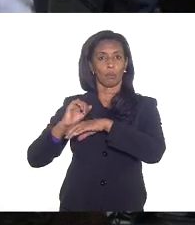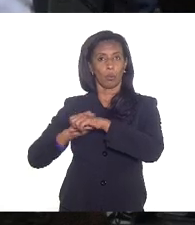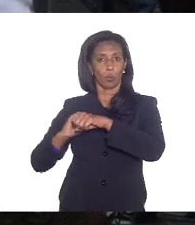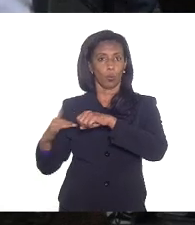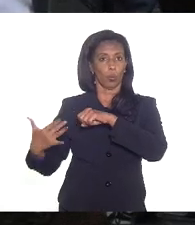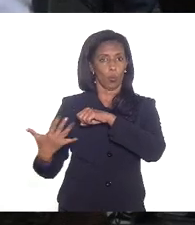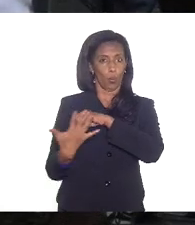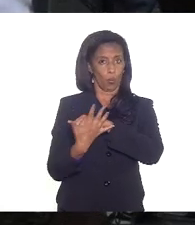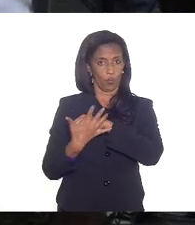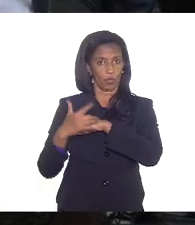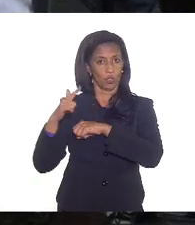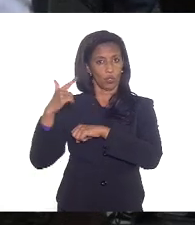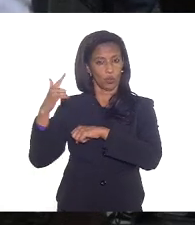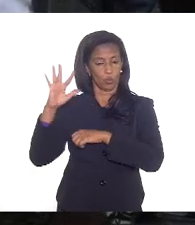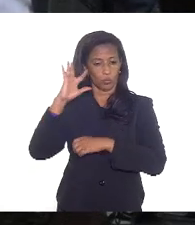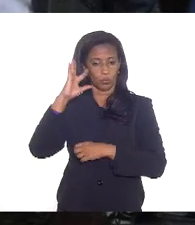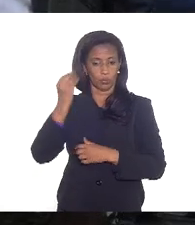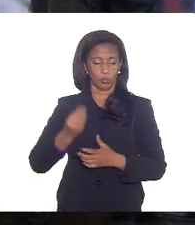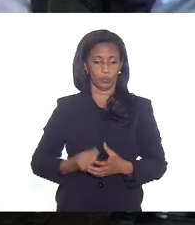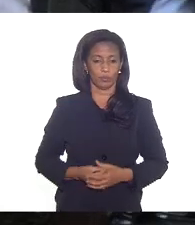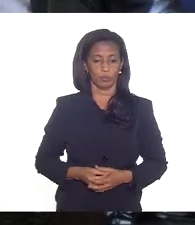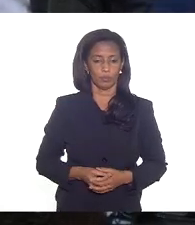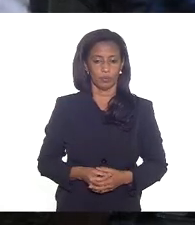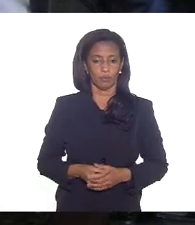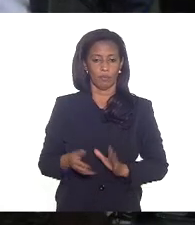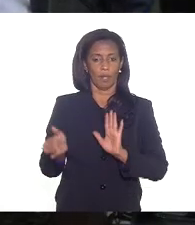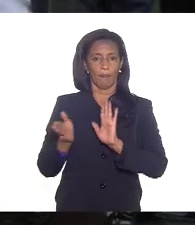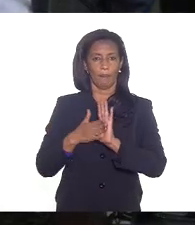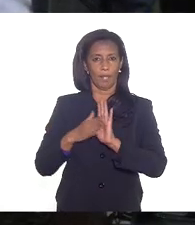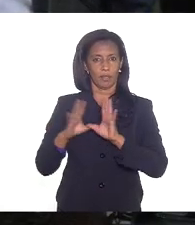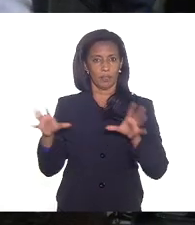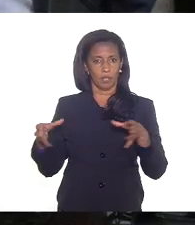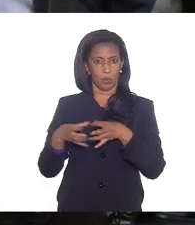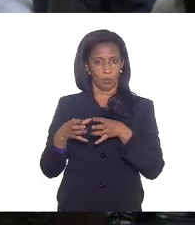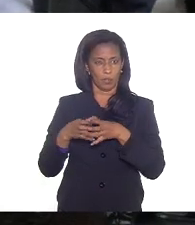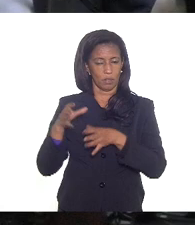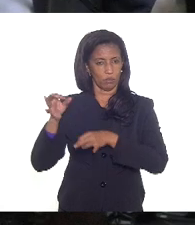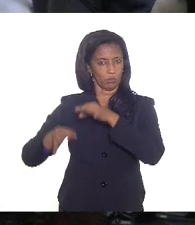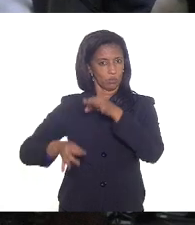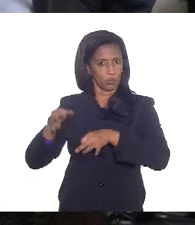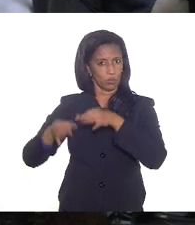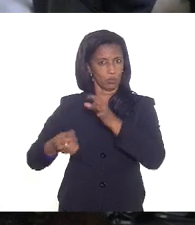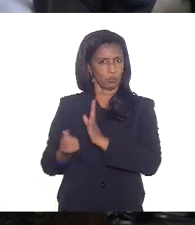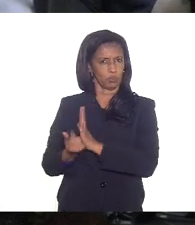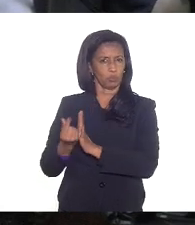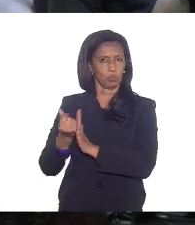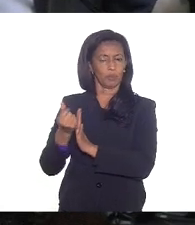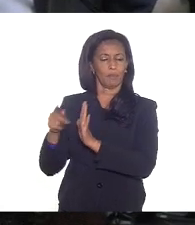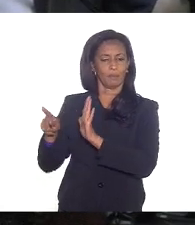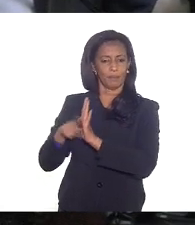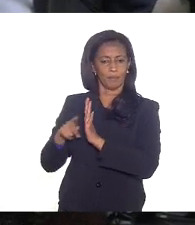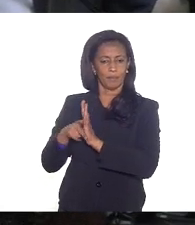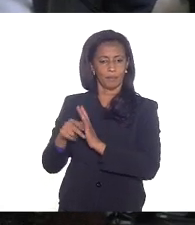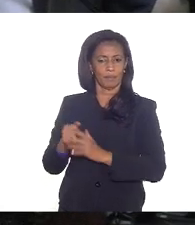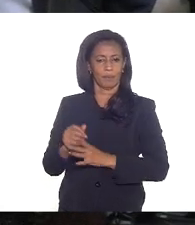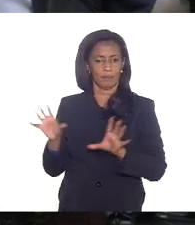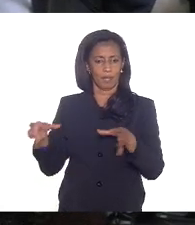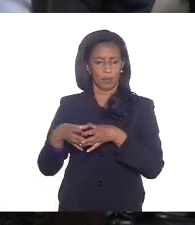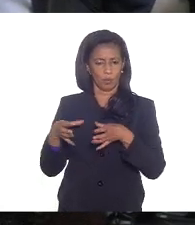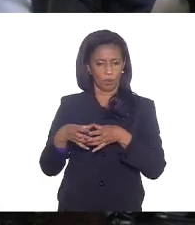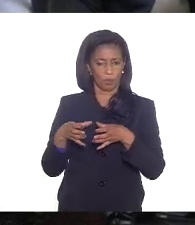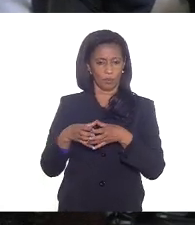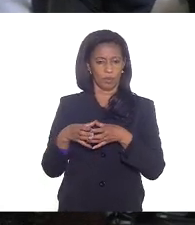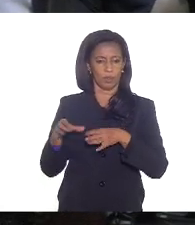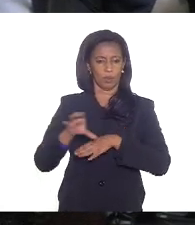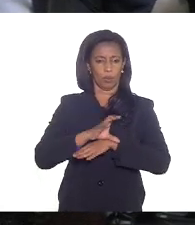covid-19 dá outras providências dos pareceres das comissões quais são os tipos de saúde orçamento emite parecer pela comissão